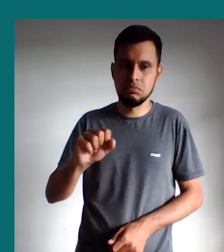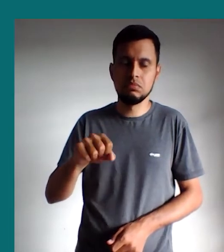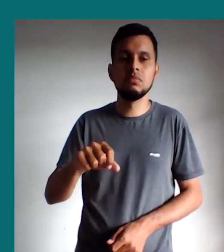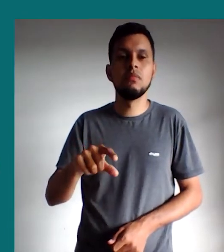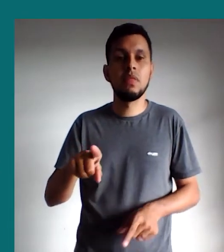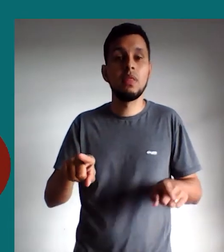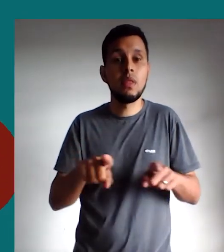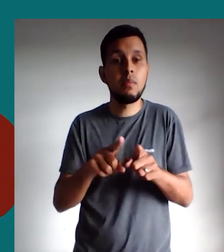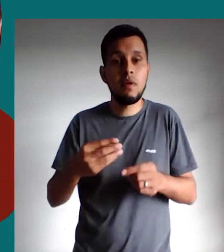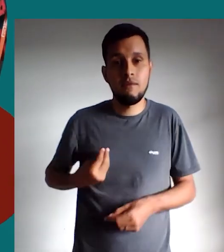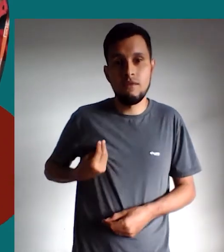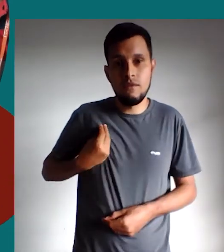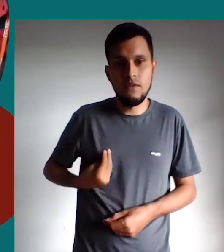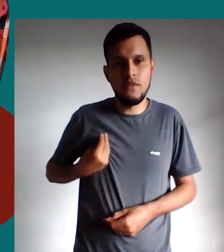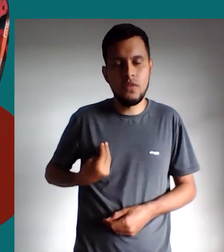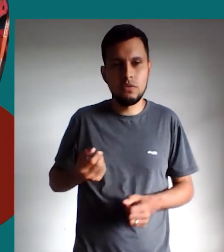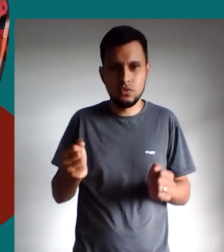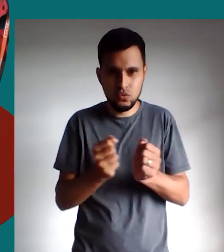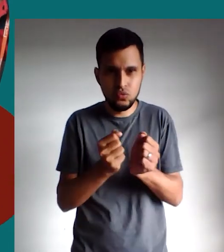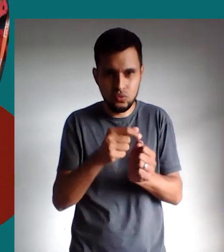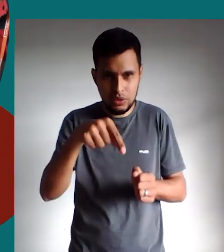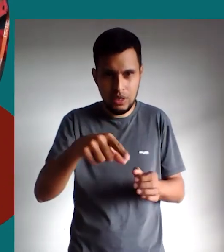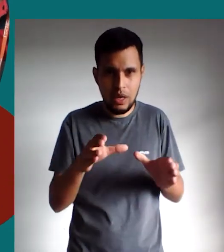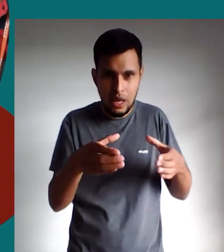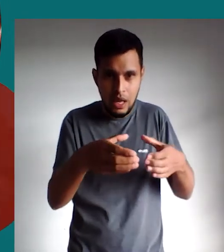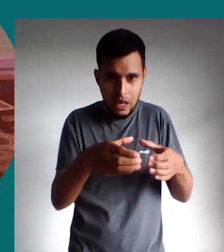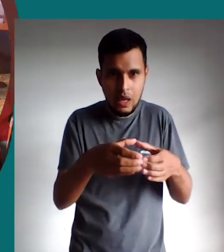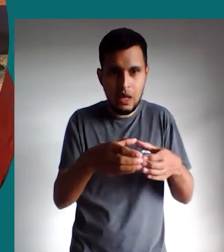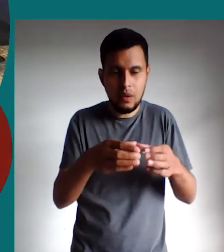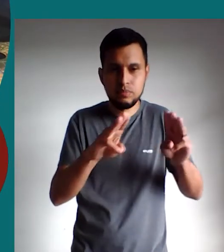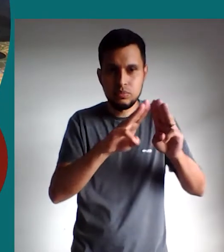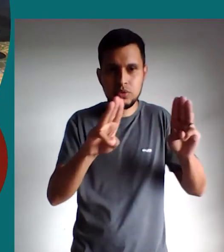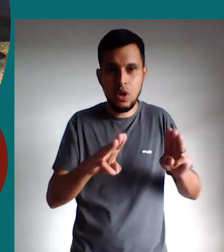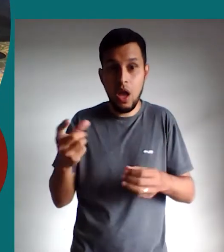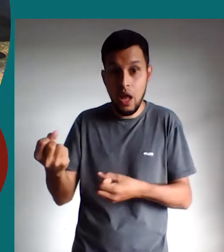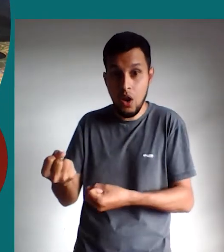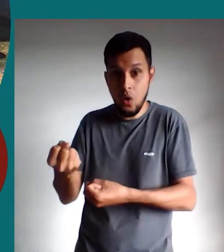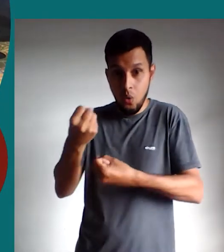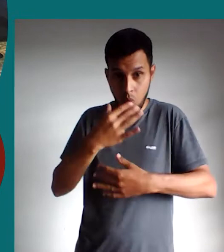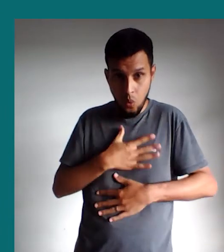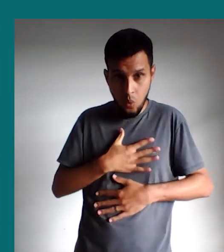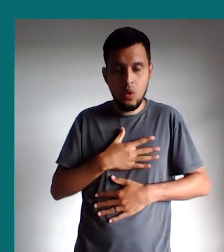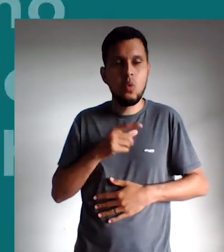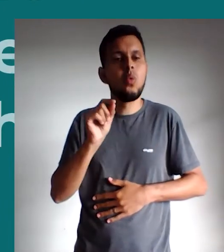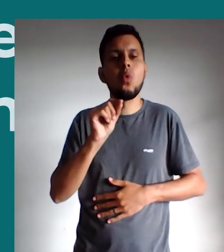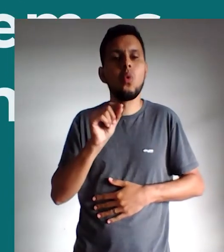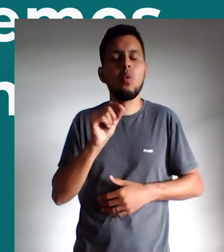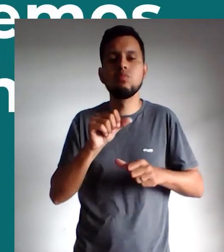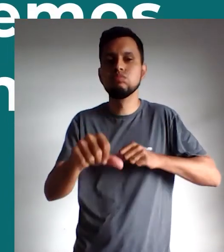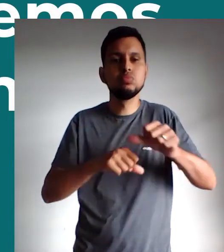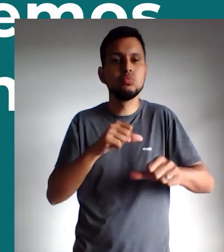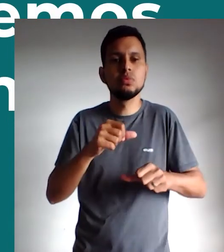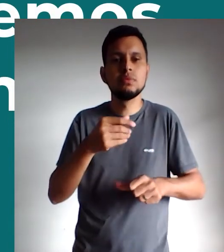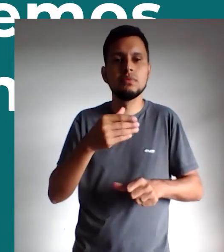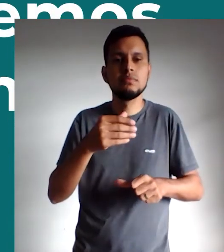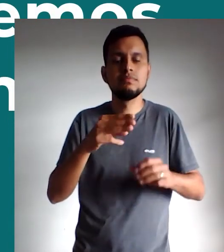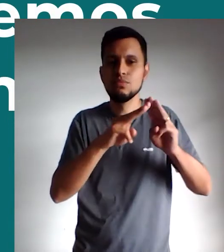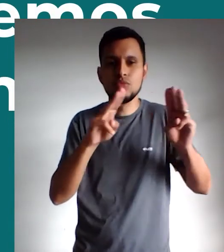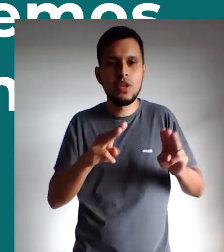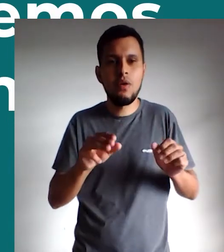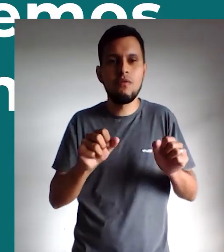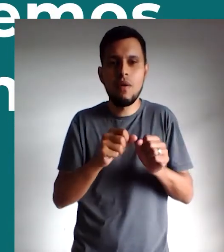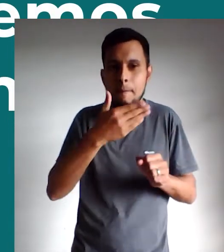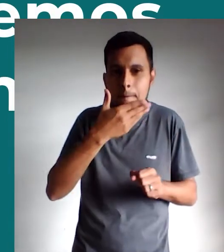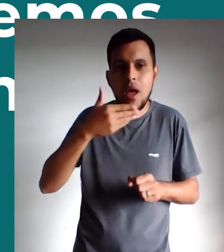elas convivem com a equipe do museu para dizer para a gente o que a gente pode melhorar do museu para funcionar para uma pessoa que tem